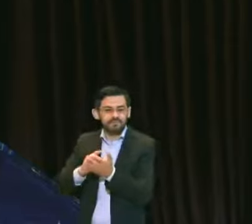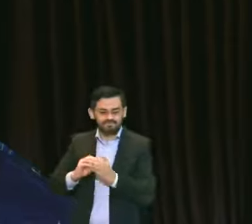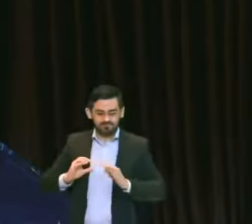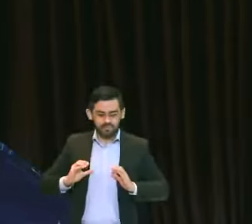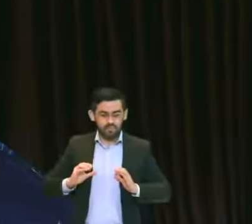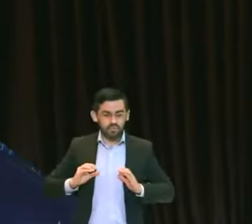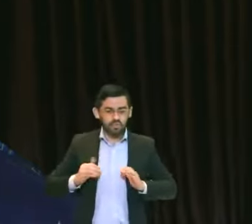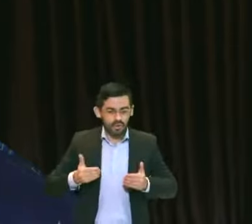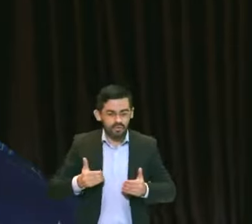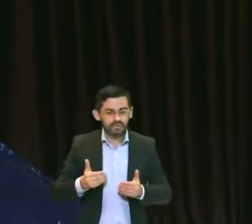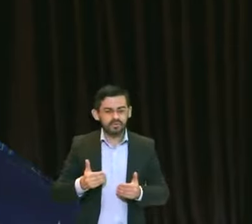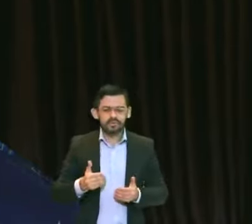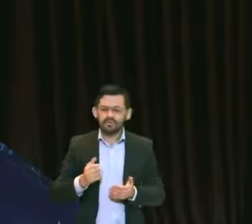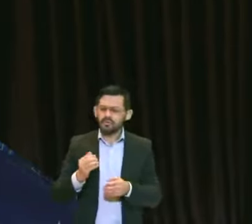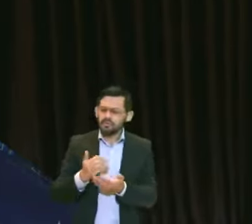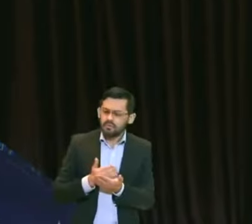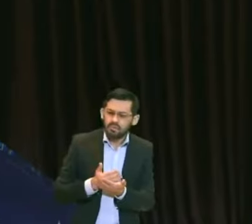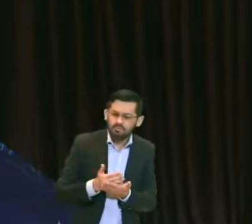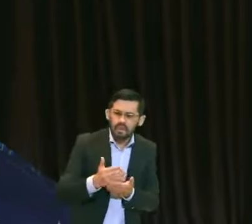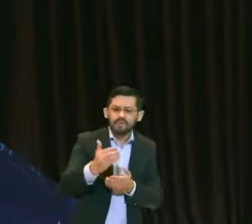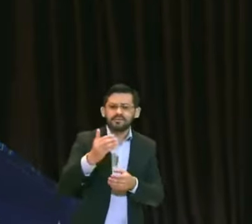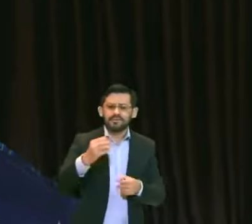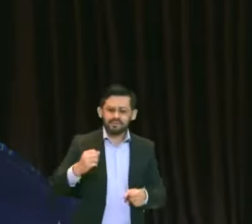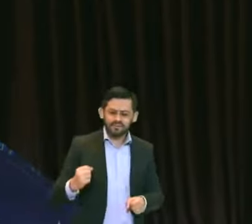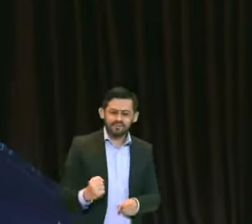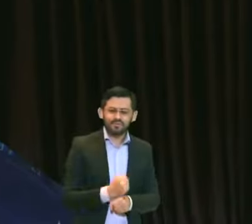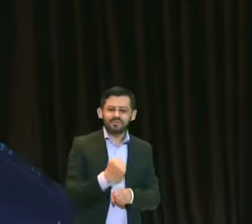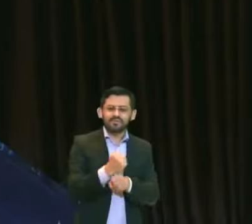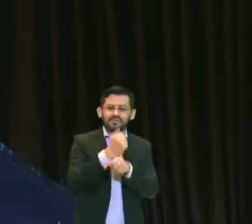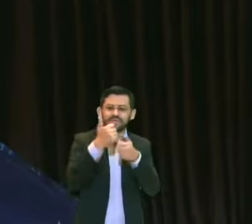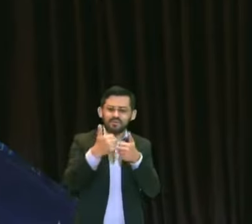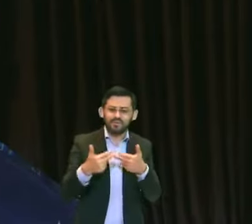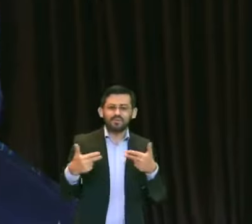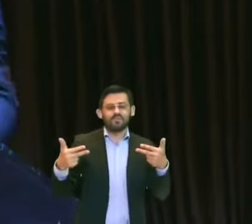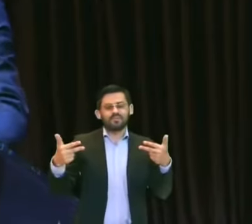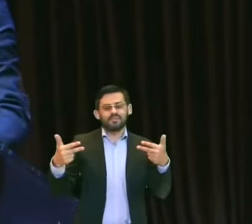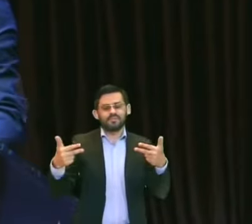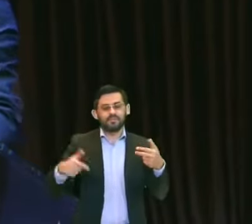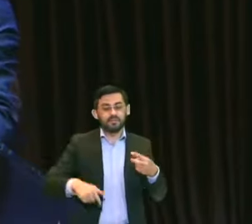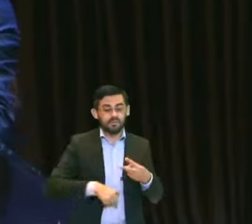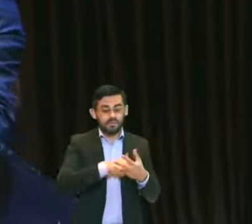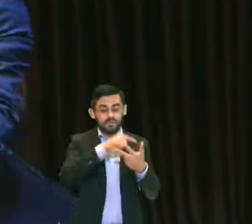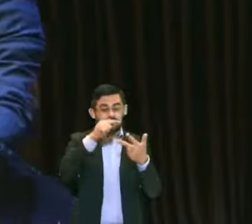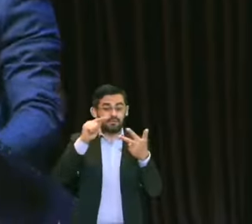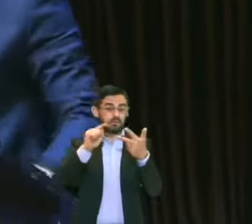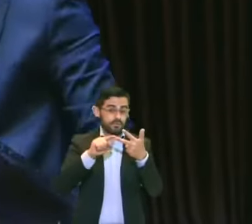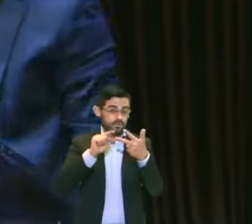Jesus. Construam casas e habitem nelas. Terceiro,